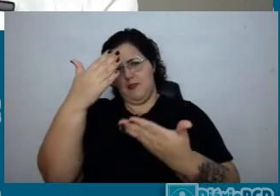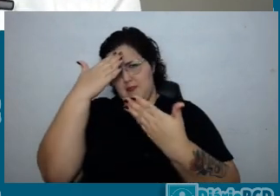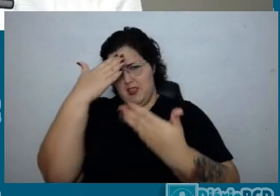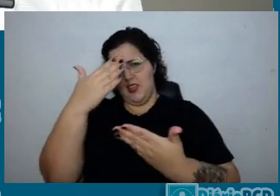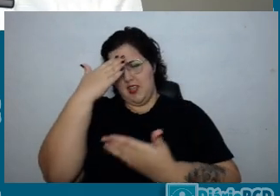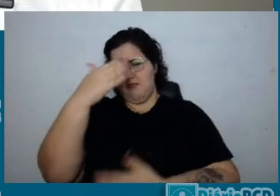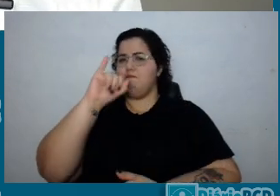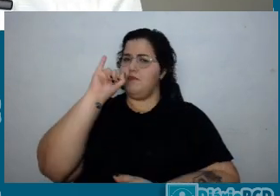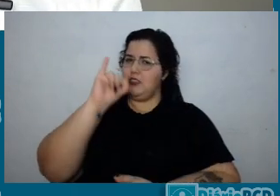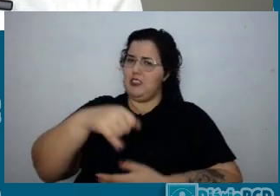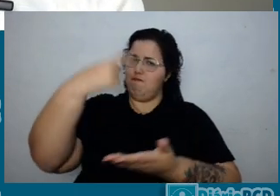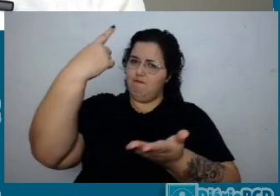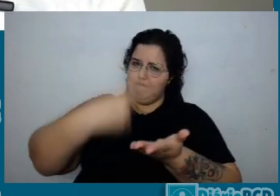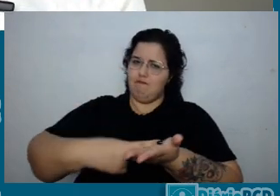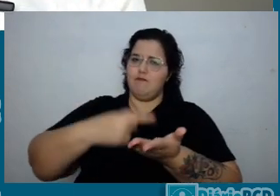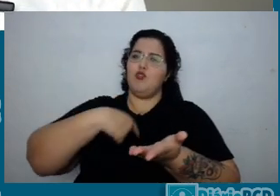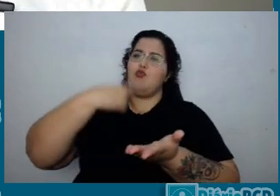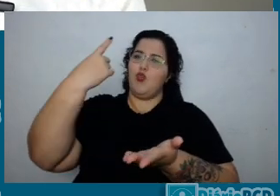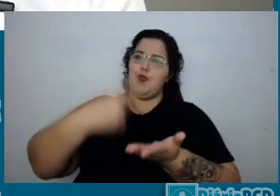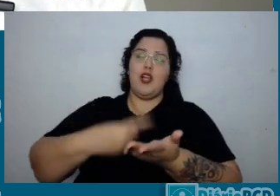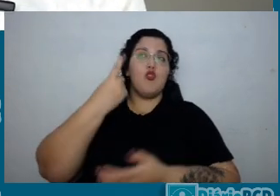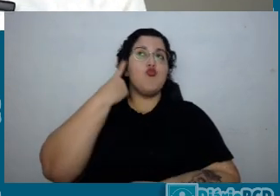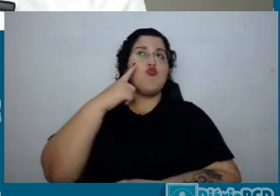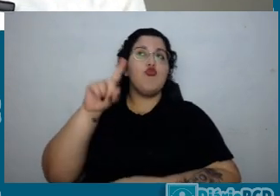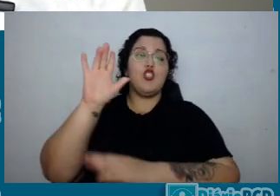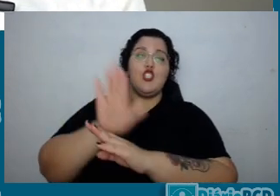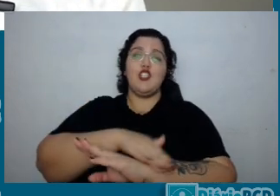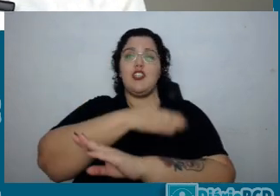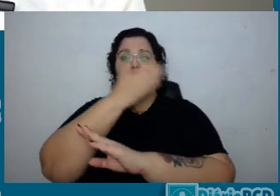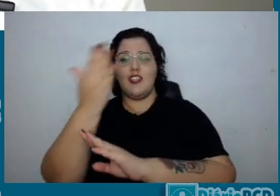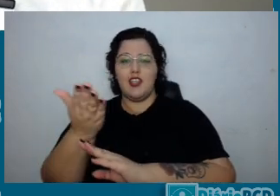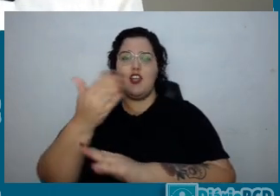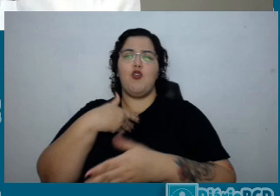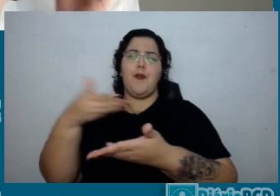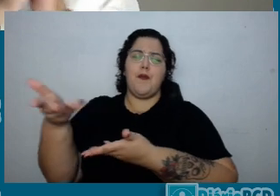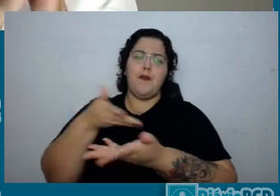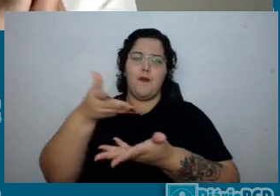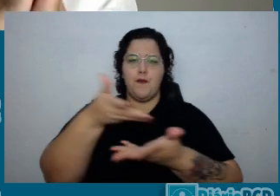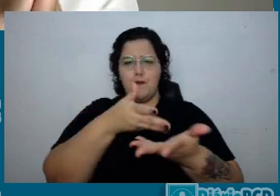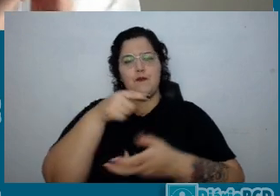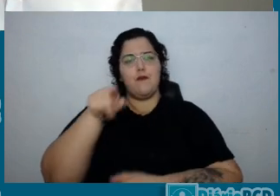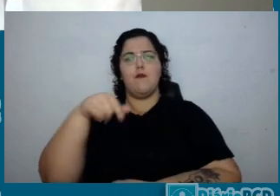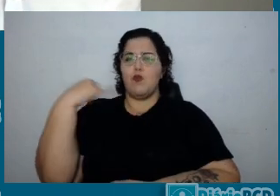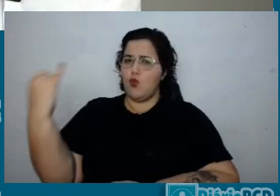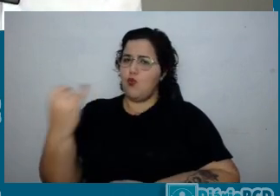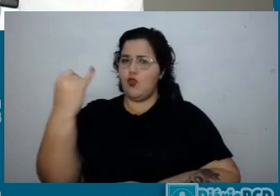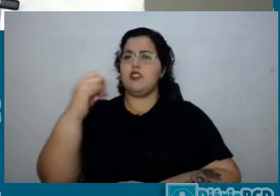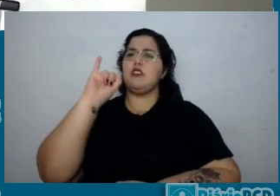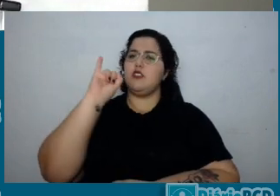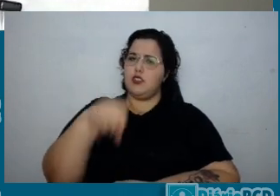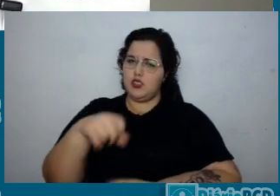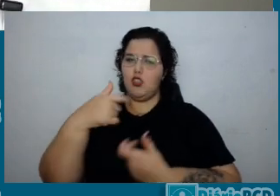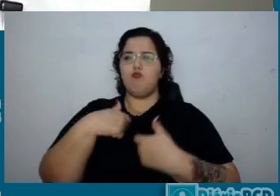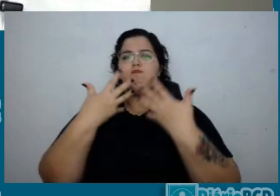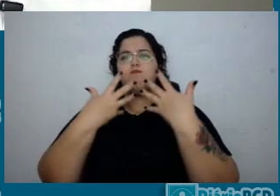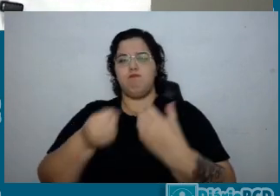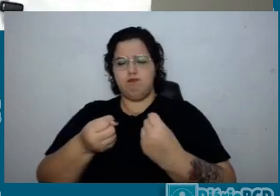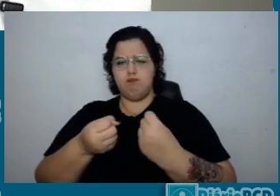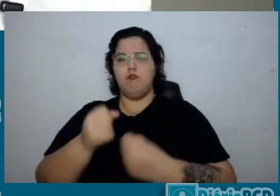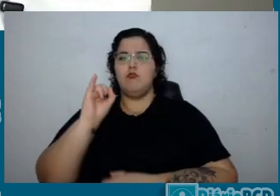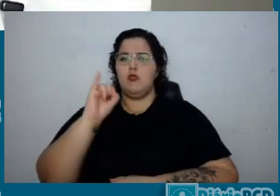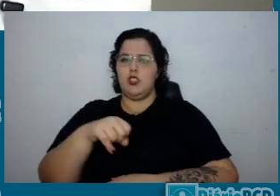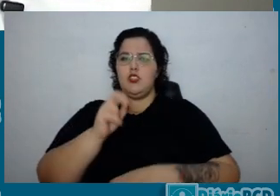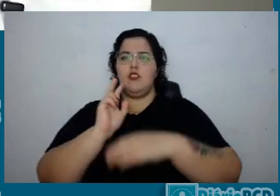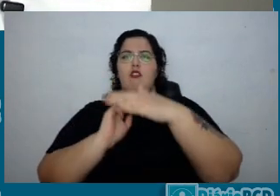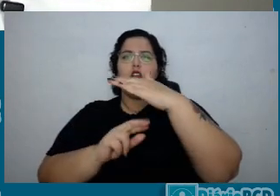obrigada. Já tá. Vou fechar a agenda para ficar um dia inteiro ouvindo as pessoas. Eu acho que é muito importante, sim, estar